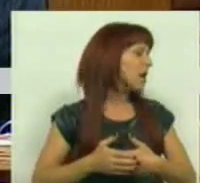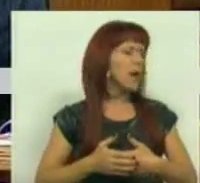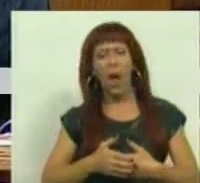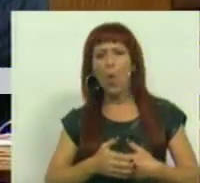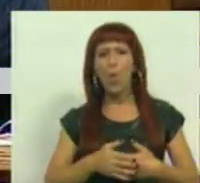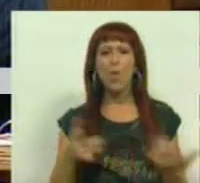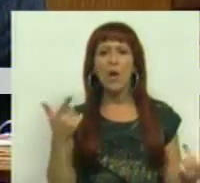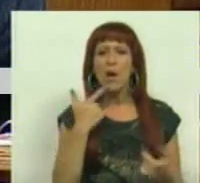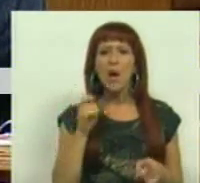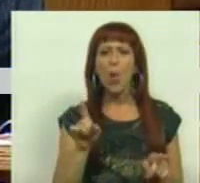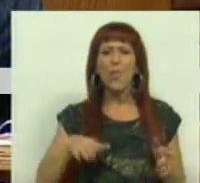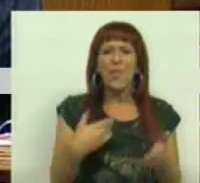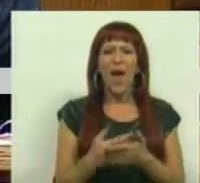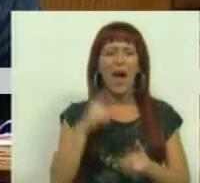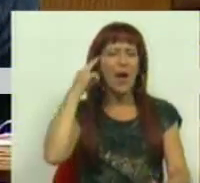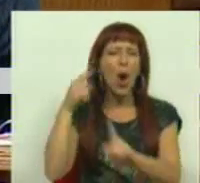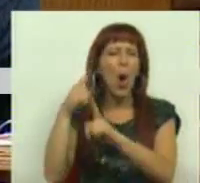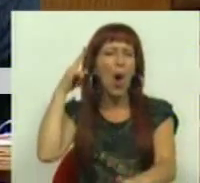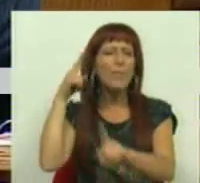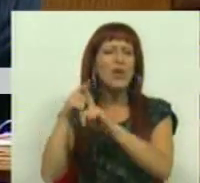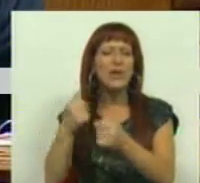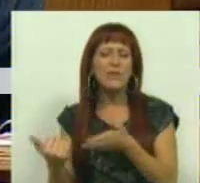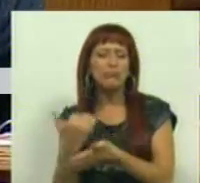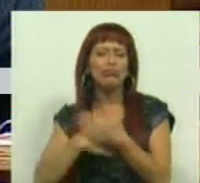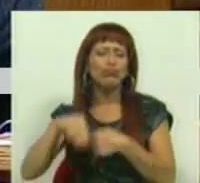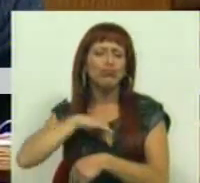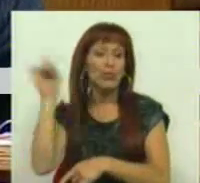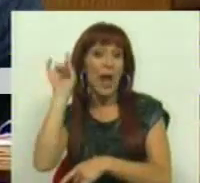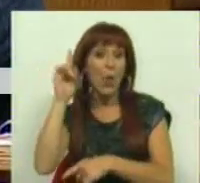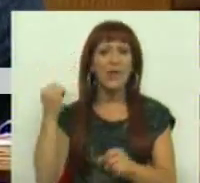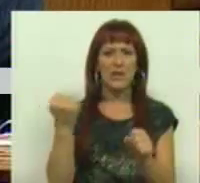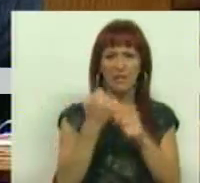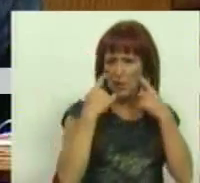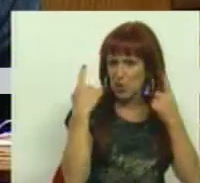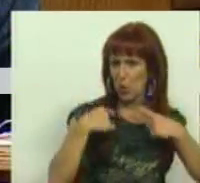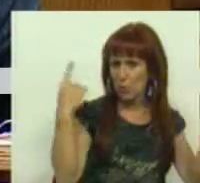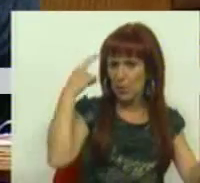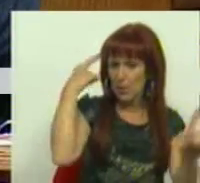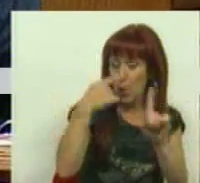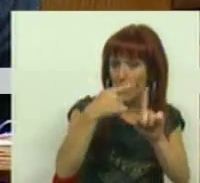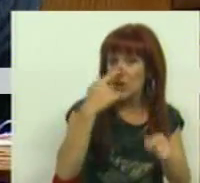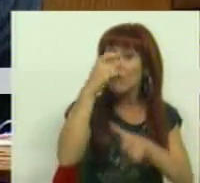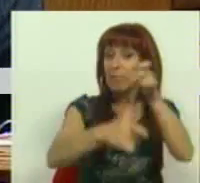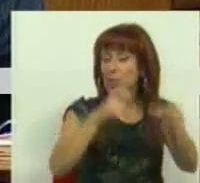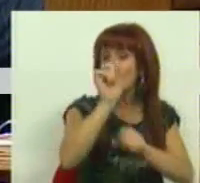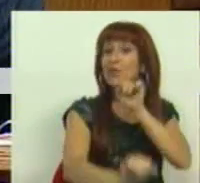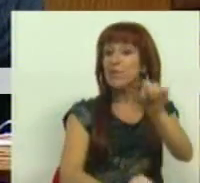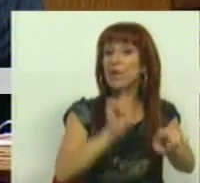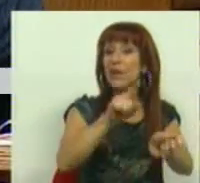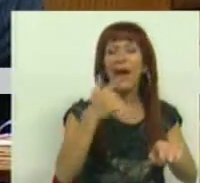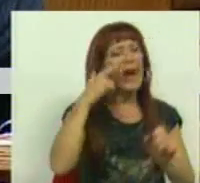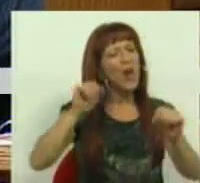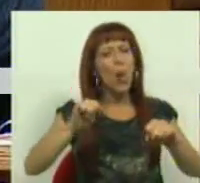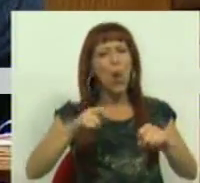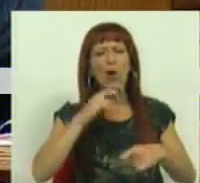portas, nem serve os propósitos do lucro, mas do serviço público e das populações. Quem não